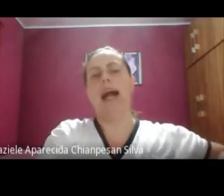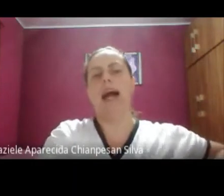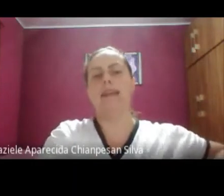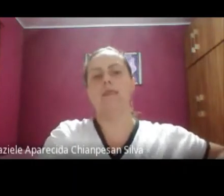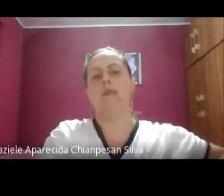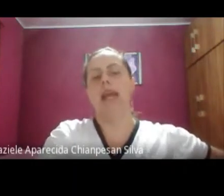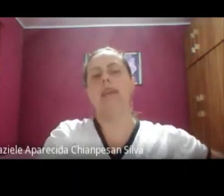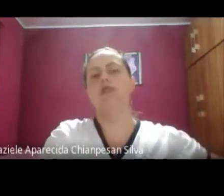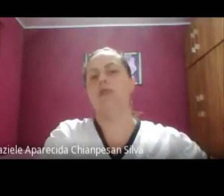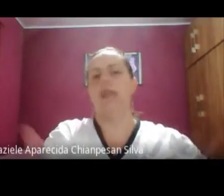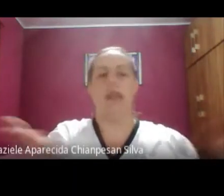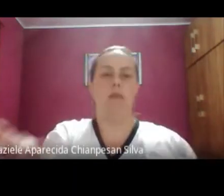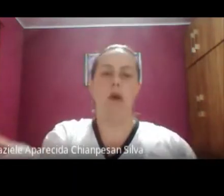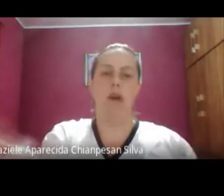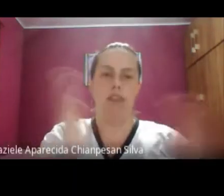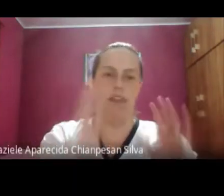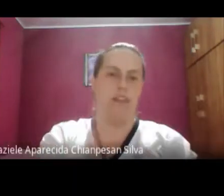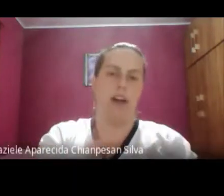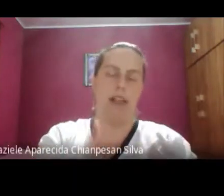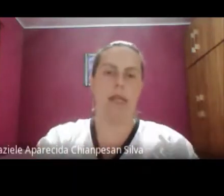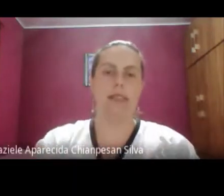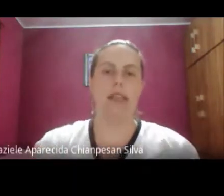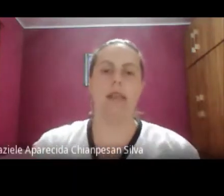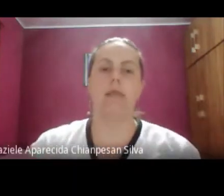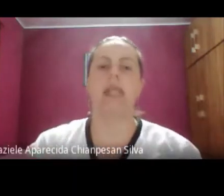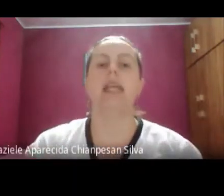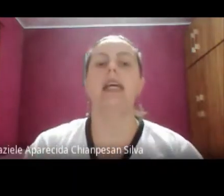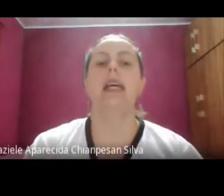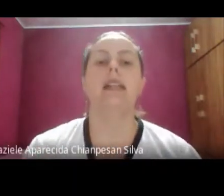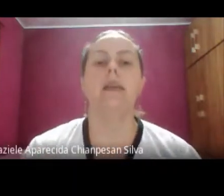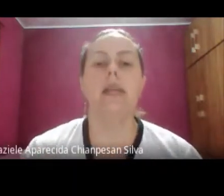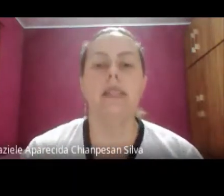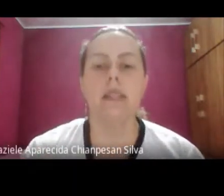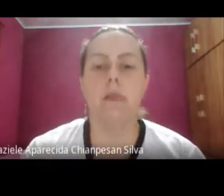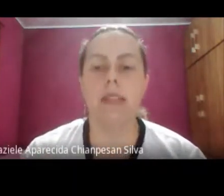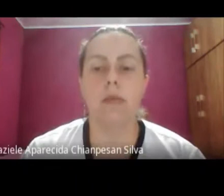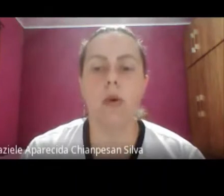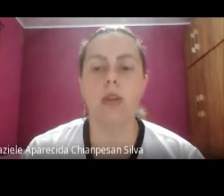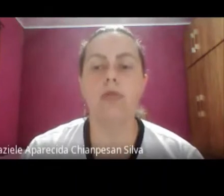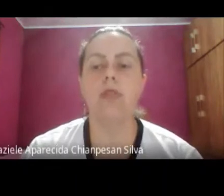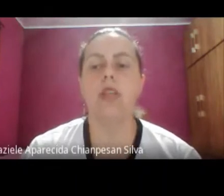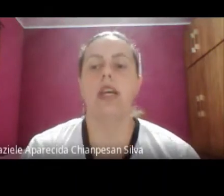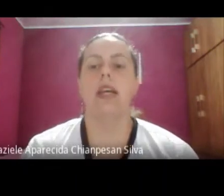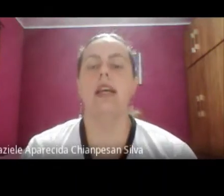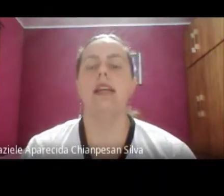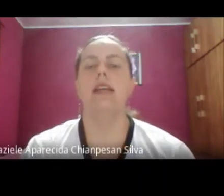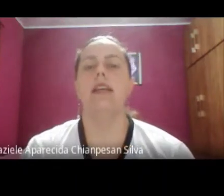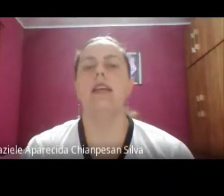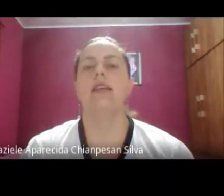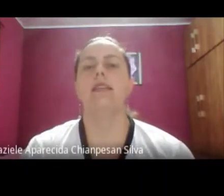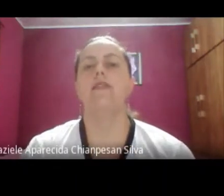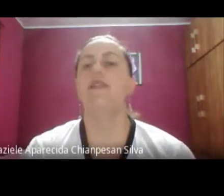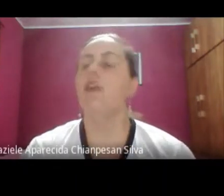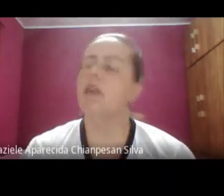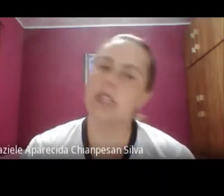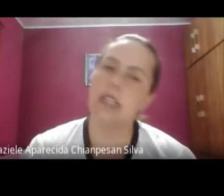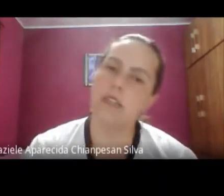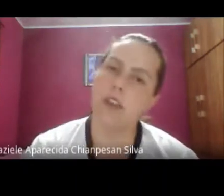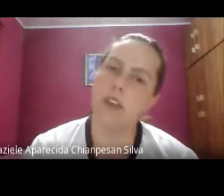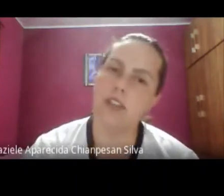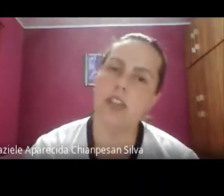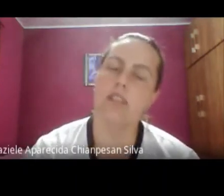Uma casa, um prédio, ele é imóvel, ele vai ficar ali para sempre. Então, esses patrimônios, eles